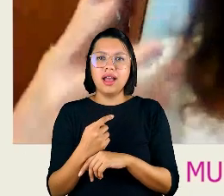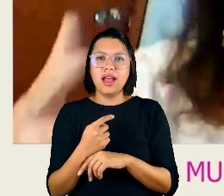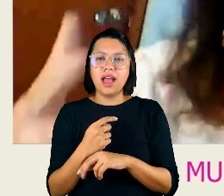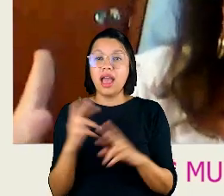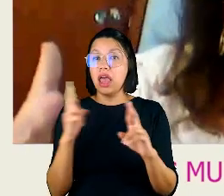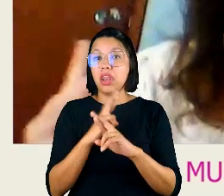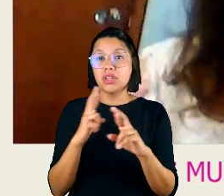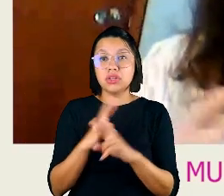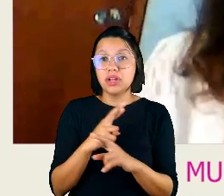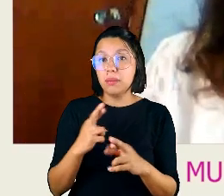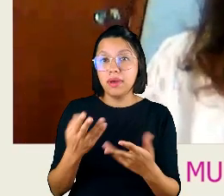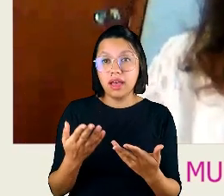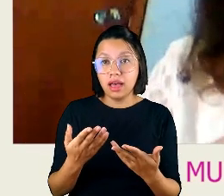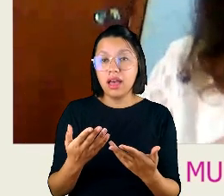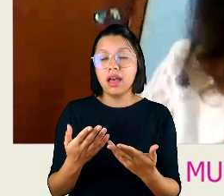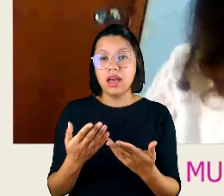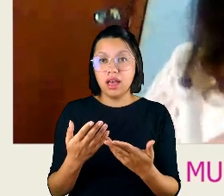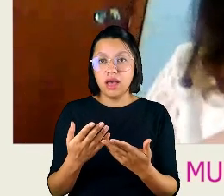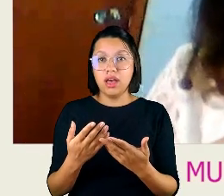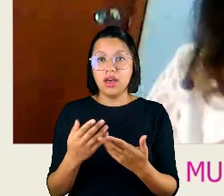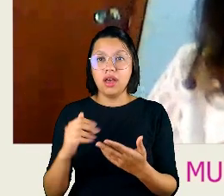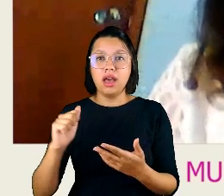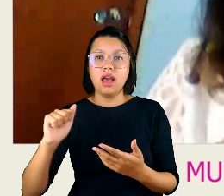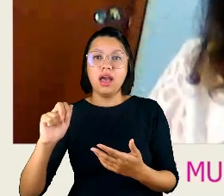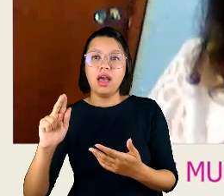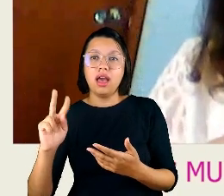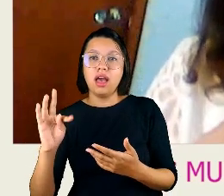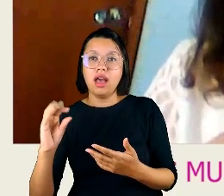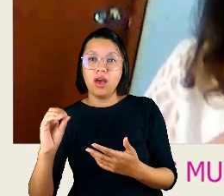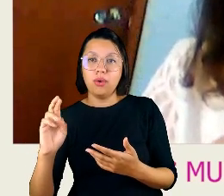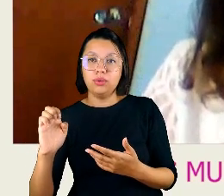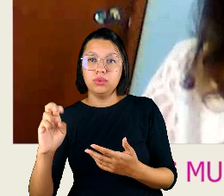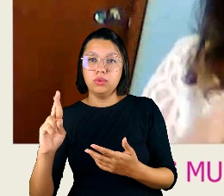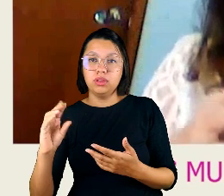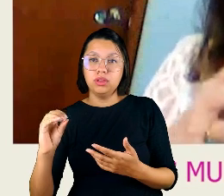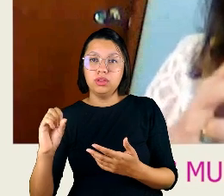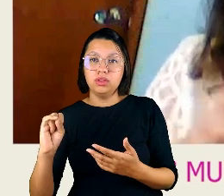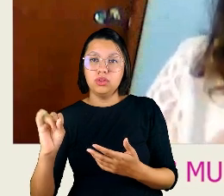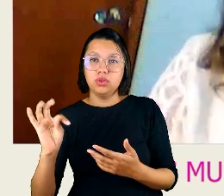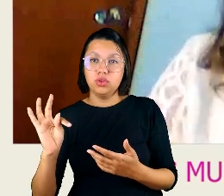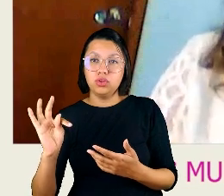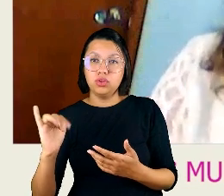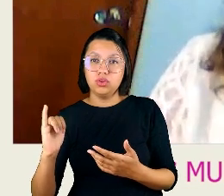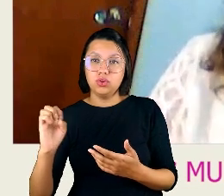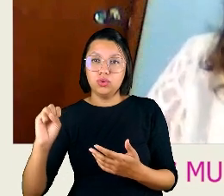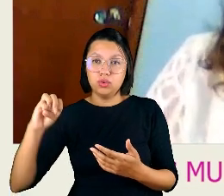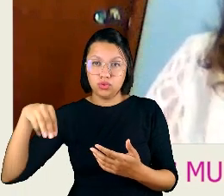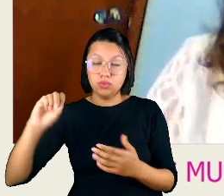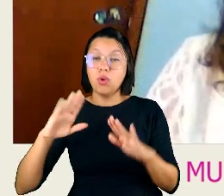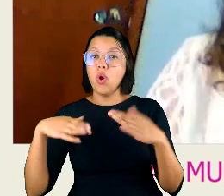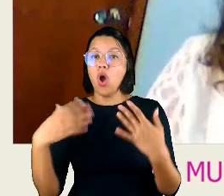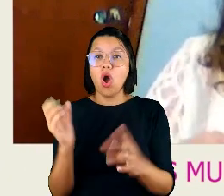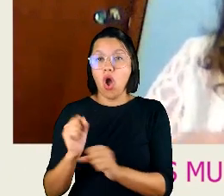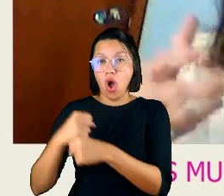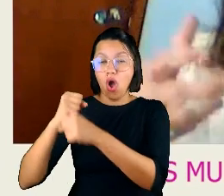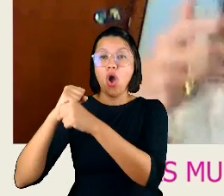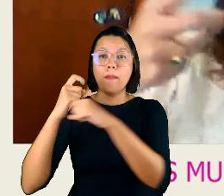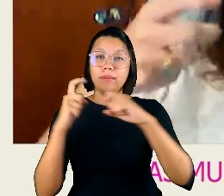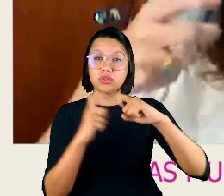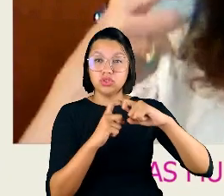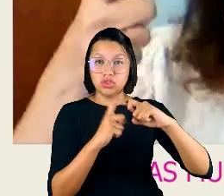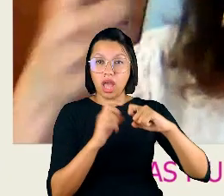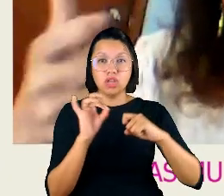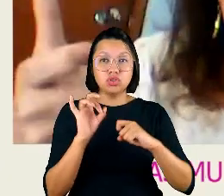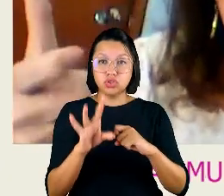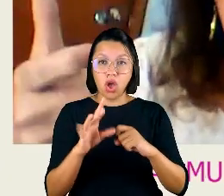ver com o autoerotismo. Então, quando nós construímos o sexo apenas na sexualidade, fica